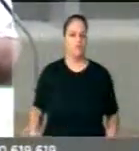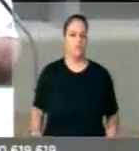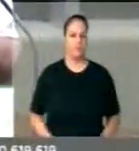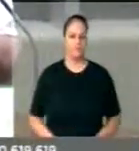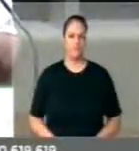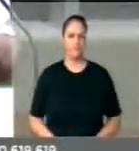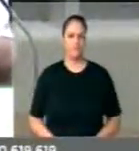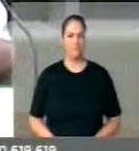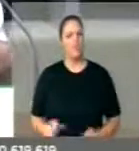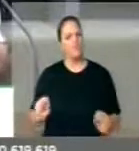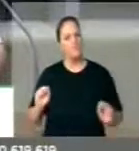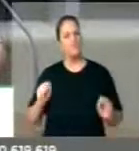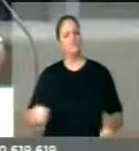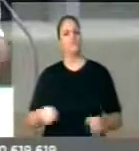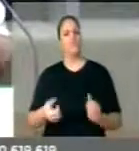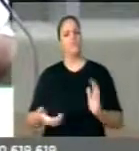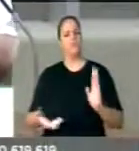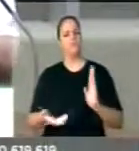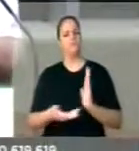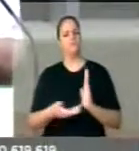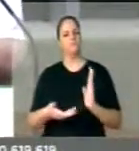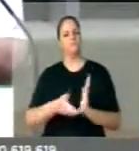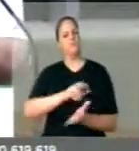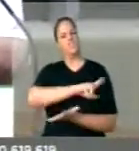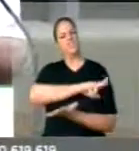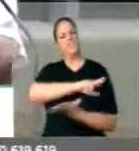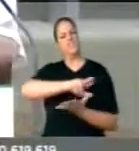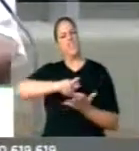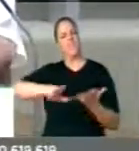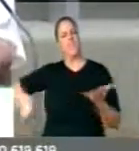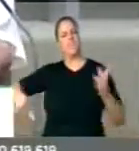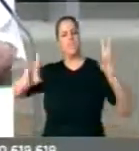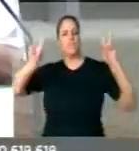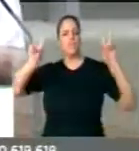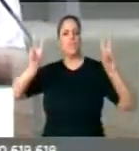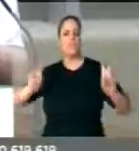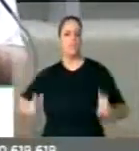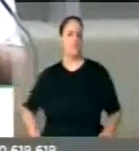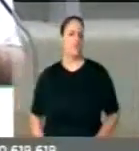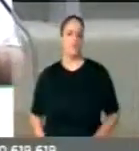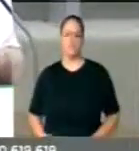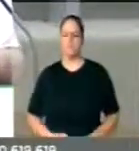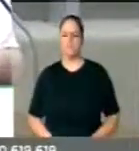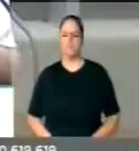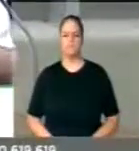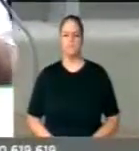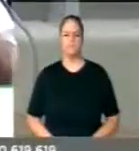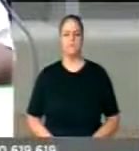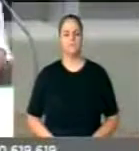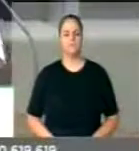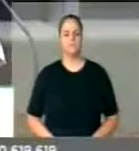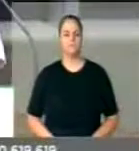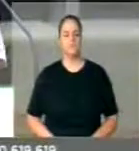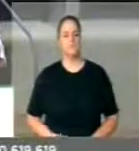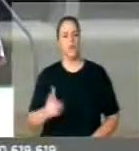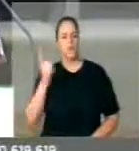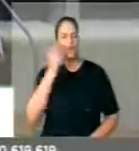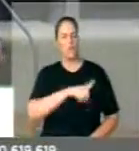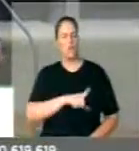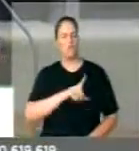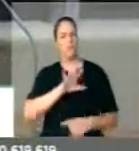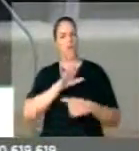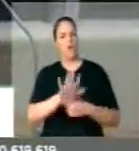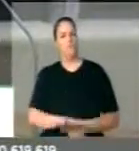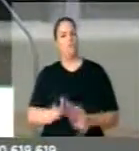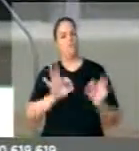fiscalizadora, diversificada nos temas que integram sua agenda e que contribua